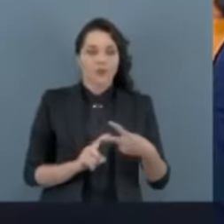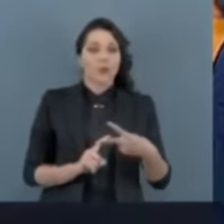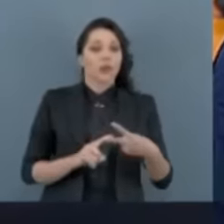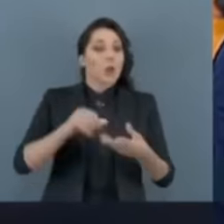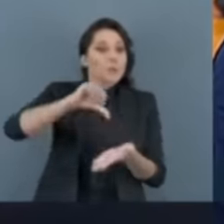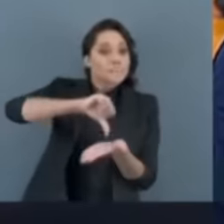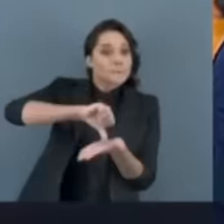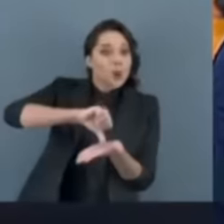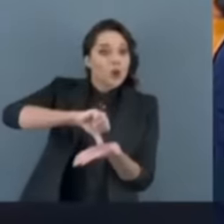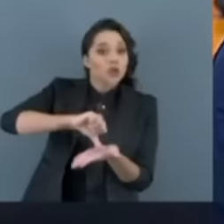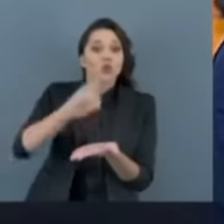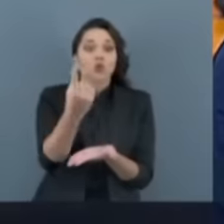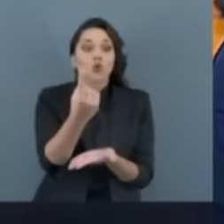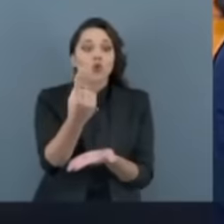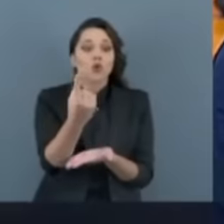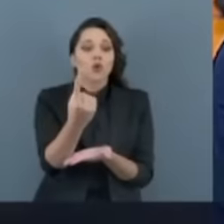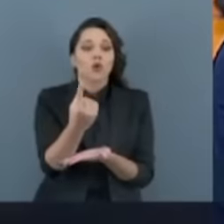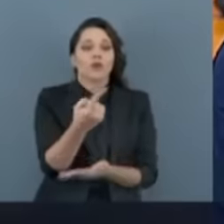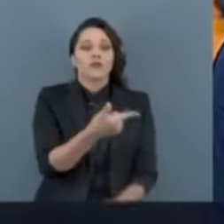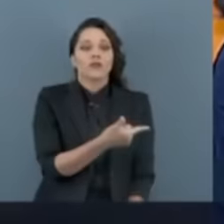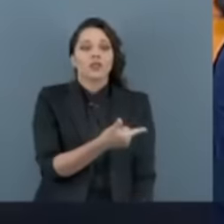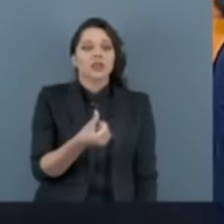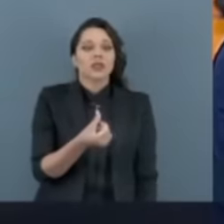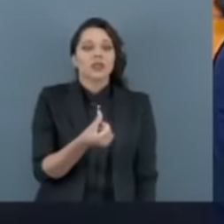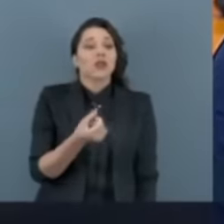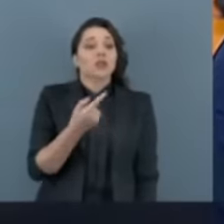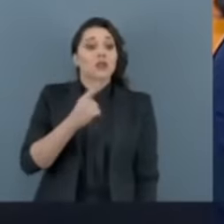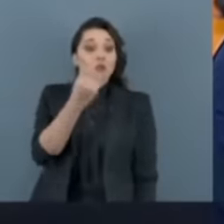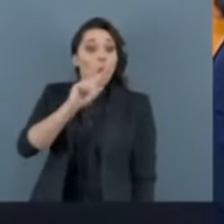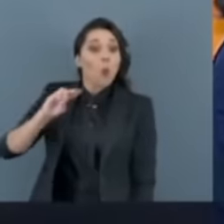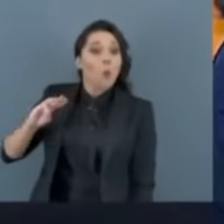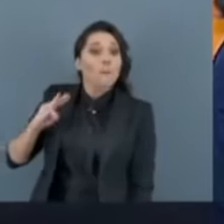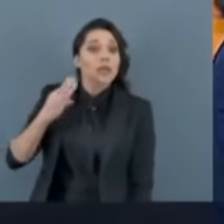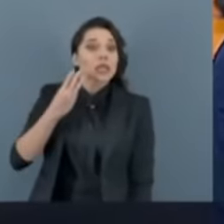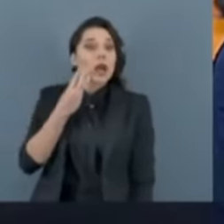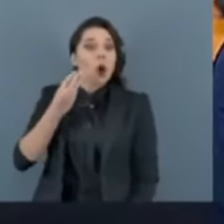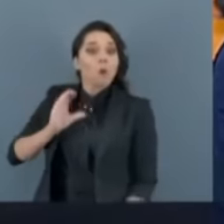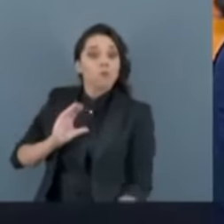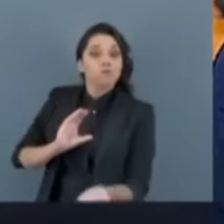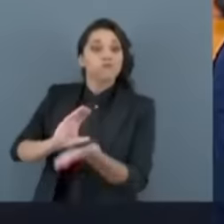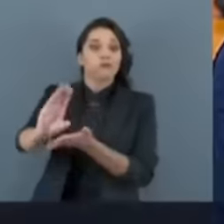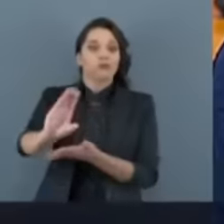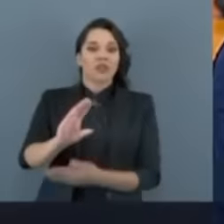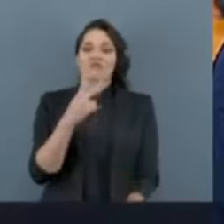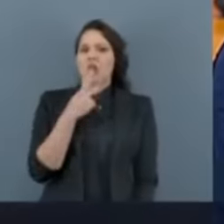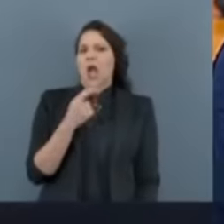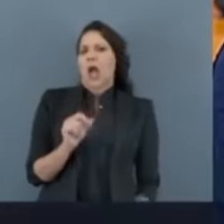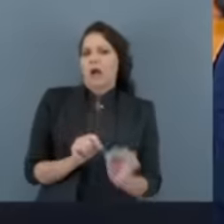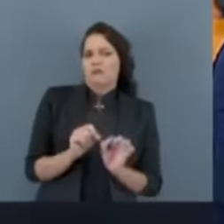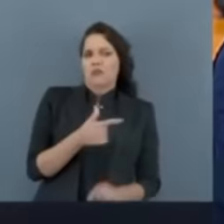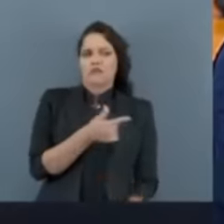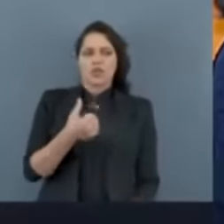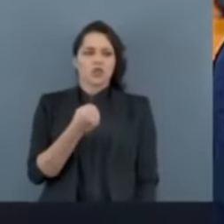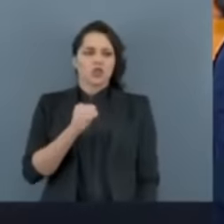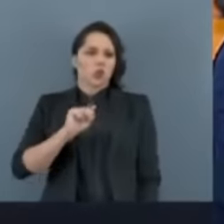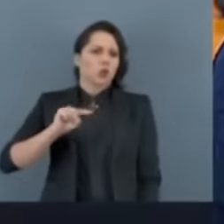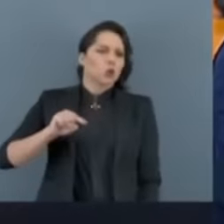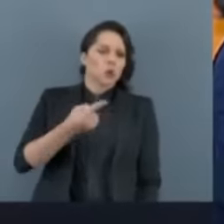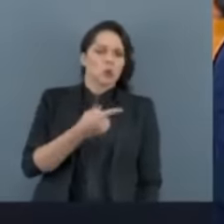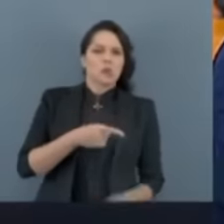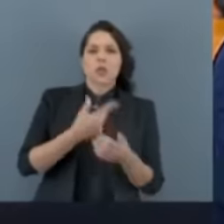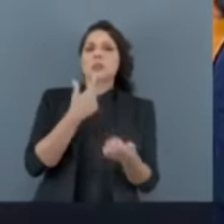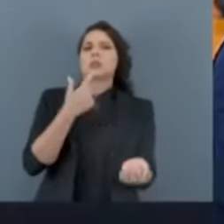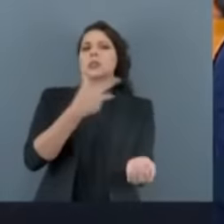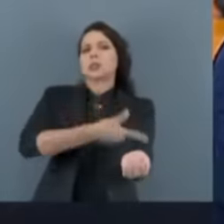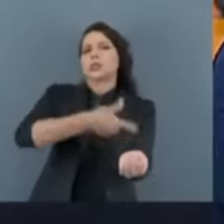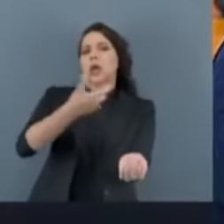saúde, 26 mil de limite, recebeu 1.250.000. Declarou fazer 28 mil exames de alta e média